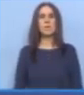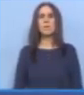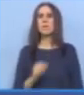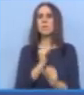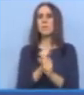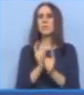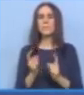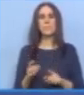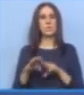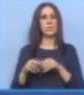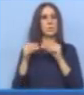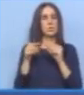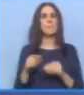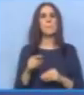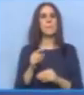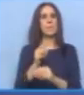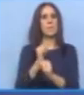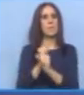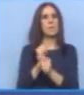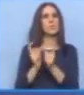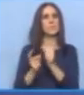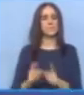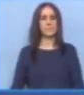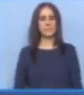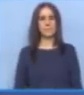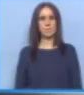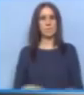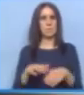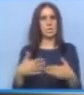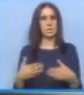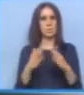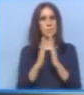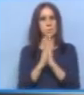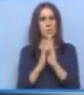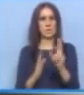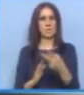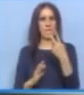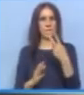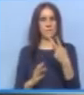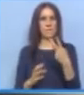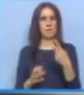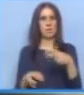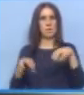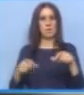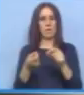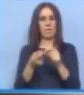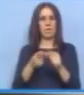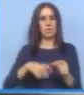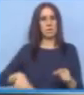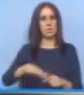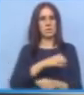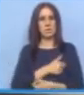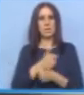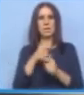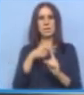Trabalham os samaritanos lá. Qual é o trabalho do missionário? Estamos a trabalhar neste momento com 2 paróquias, exatamente nos arredores da cidade de Santa